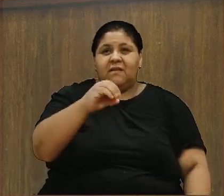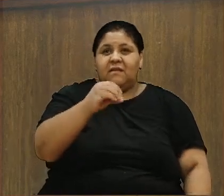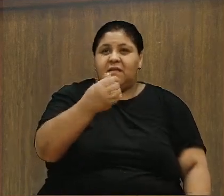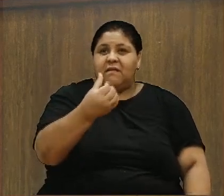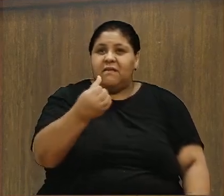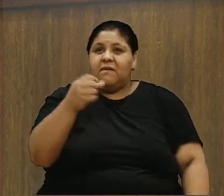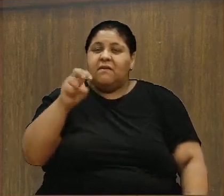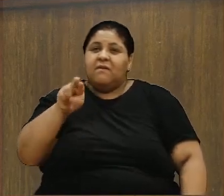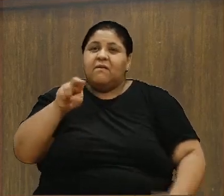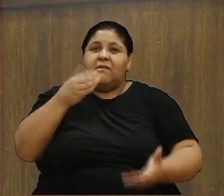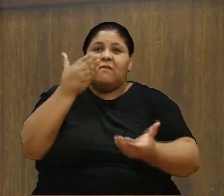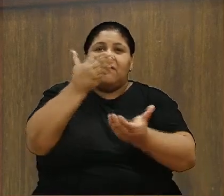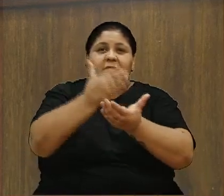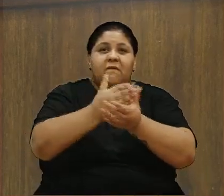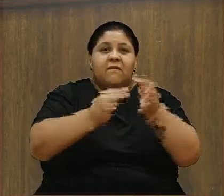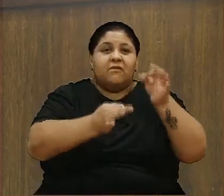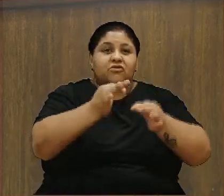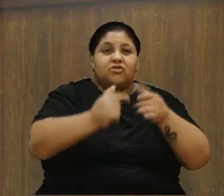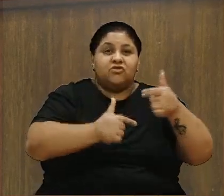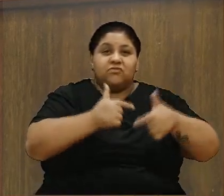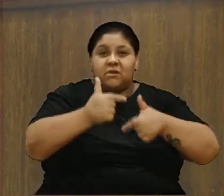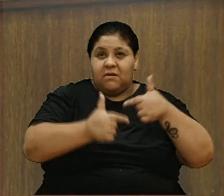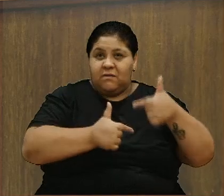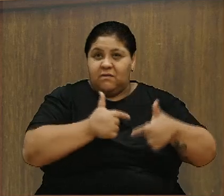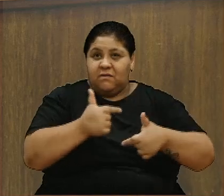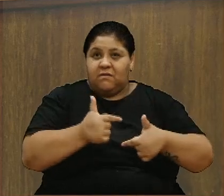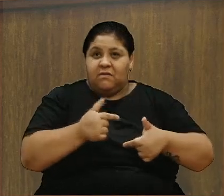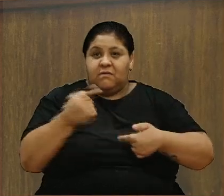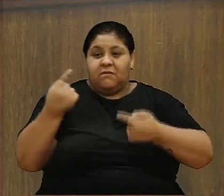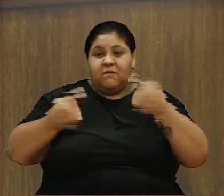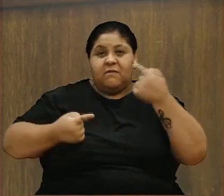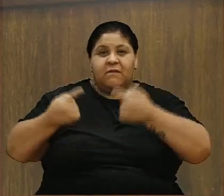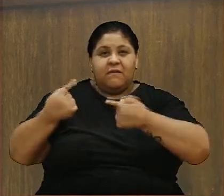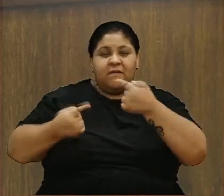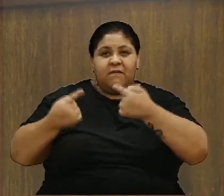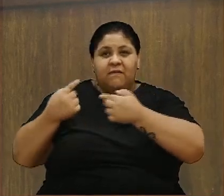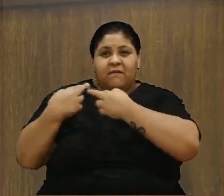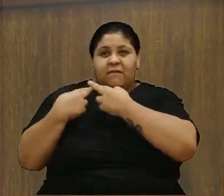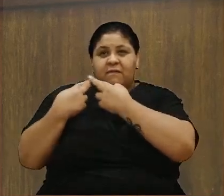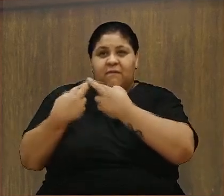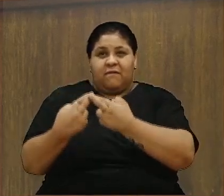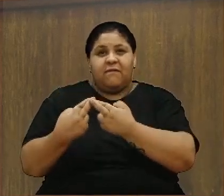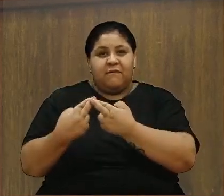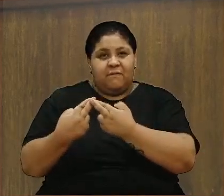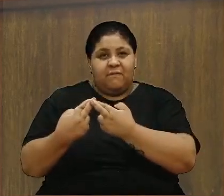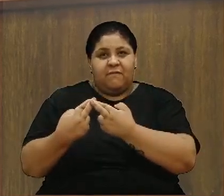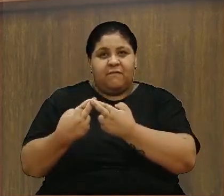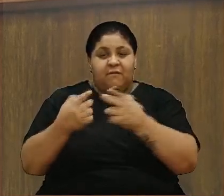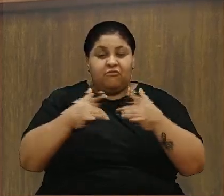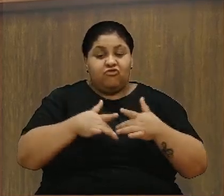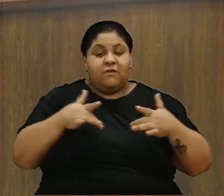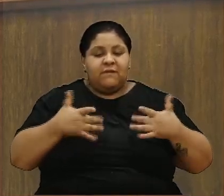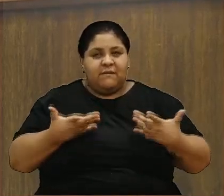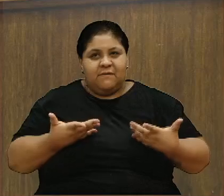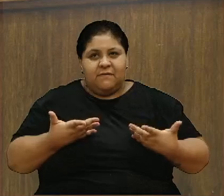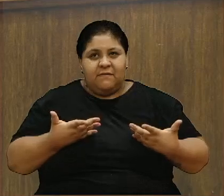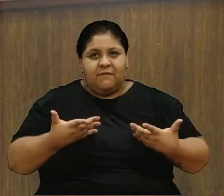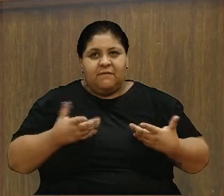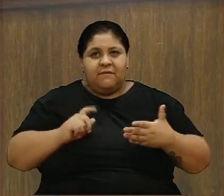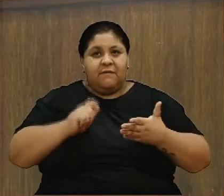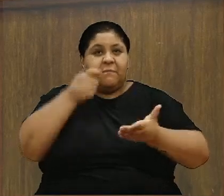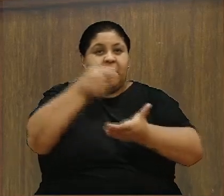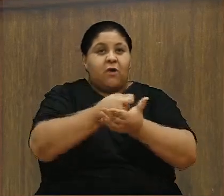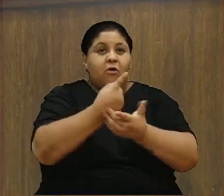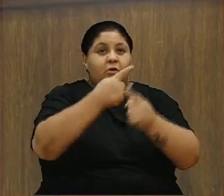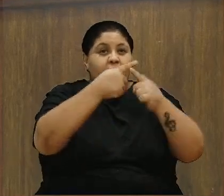1.065 processos na Justiça do Trabalho para discutir responsabilidade subsidiária e solidária. É que pagou uma